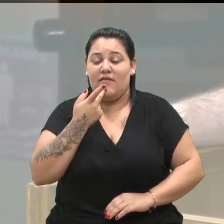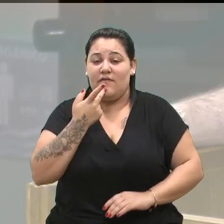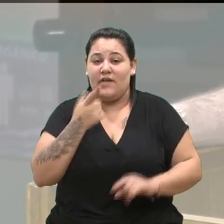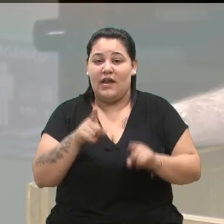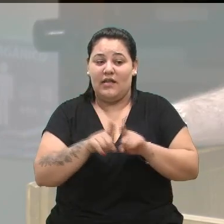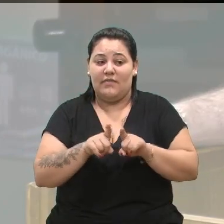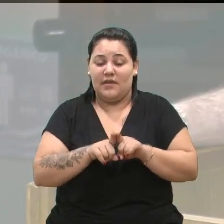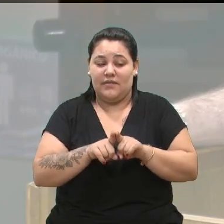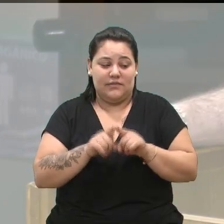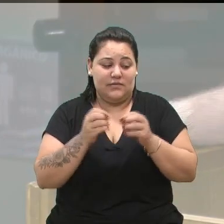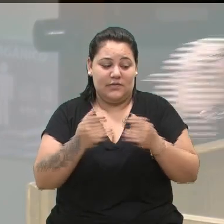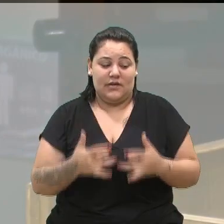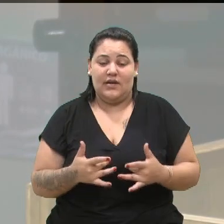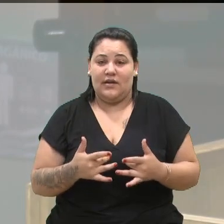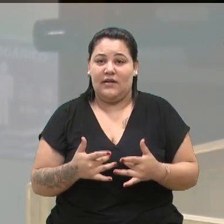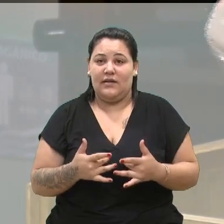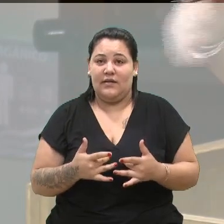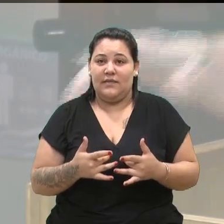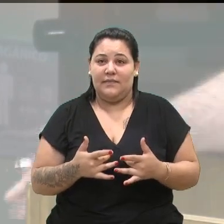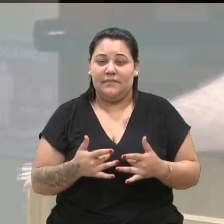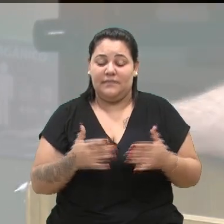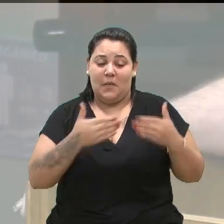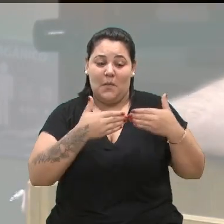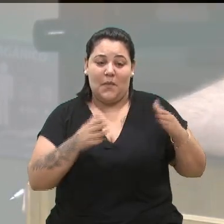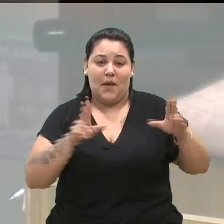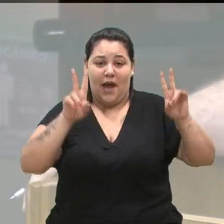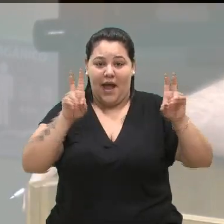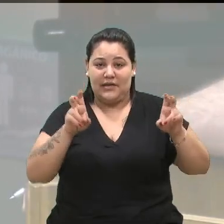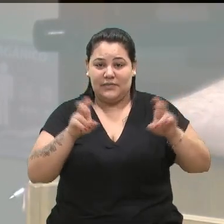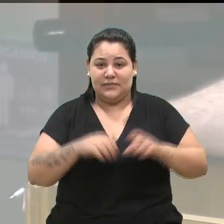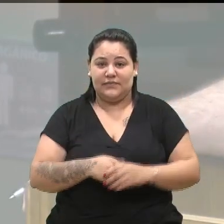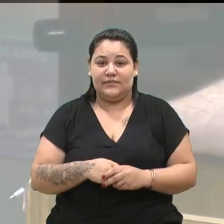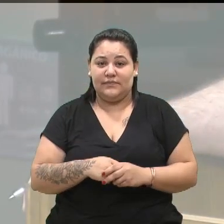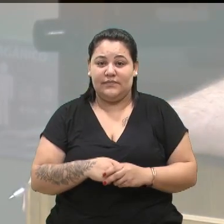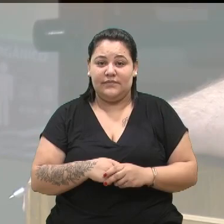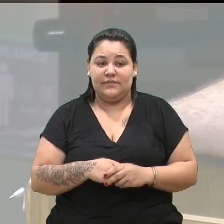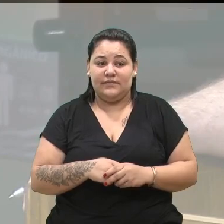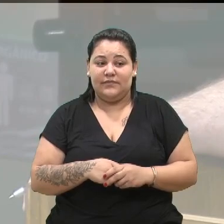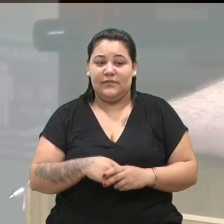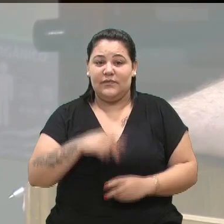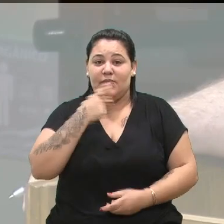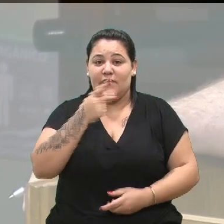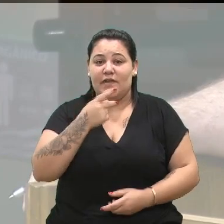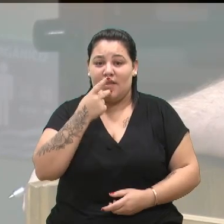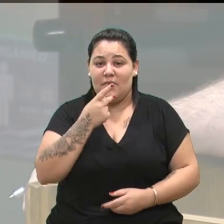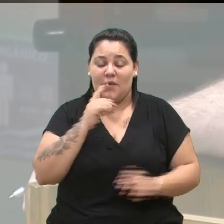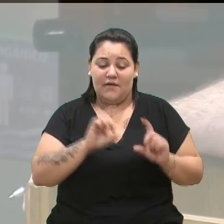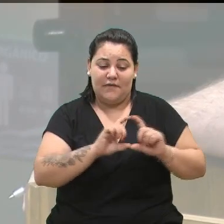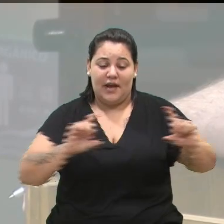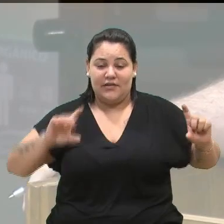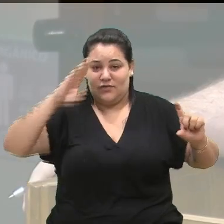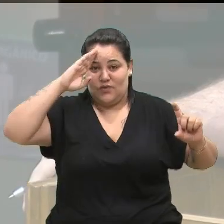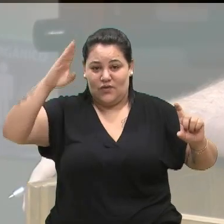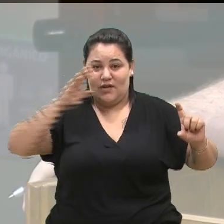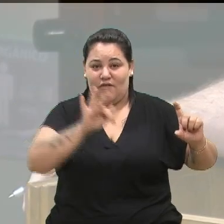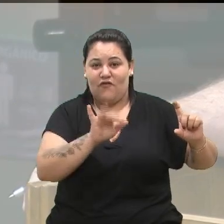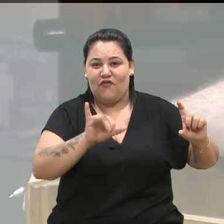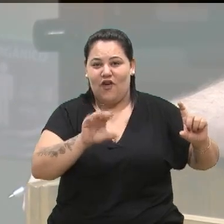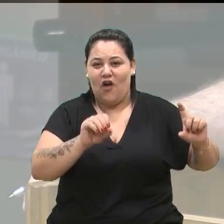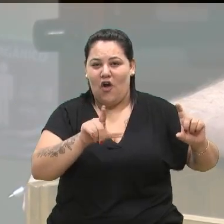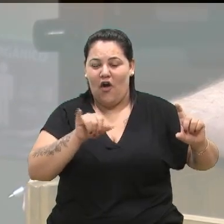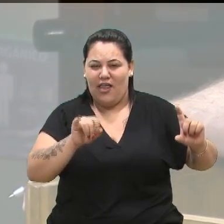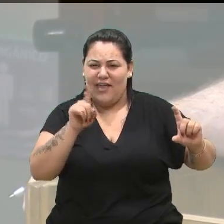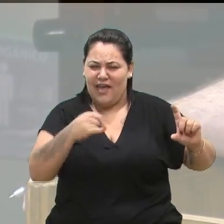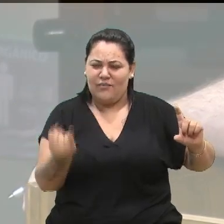quero, abrindo aspas, citar uma frase do Coronel Fioli, que ela é muito importante, foi em